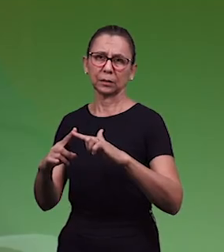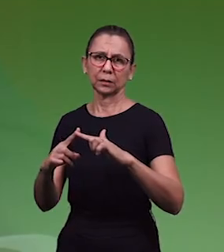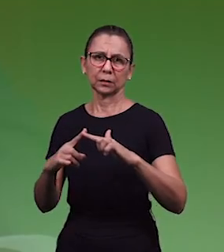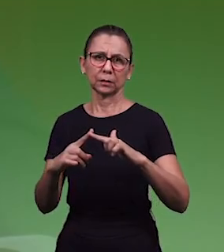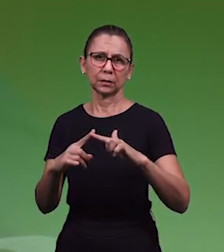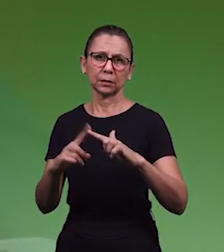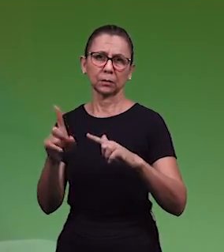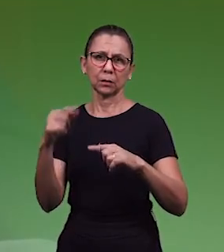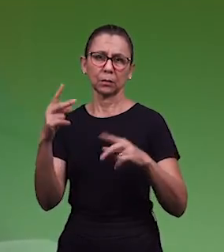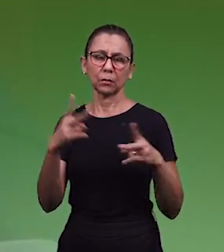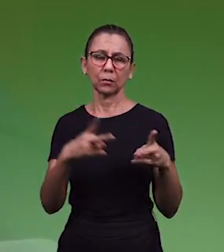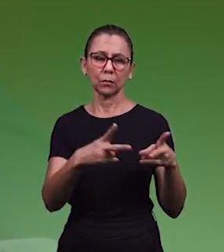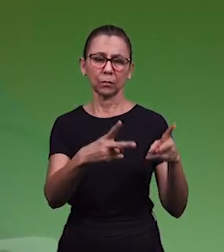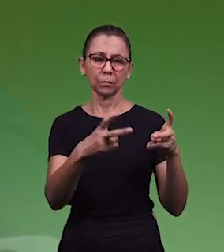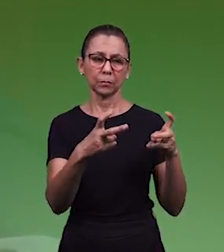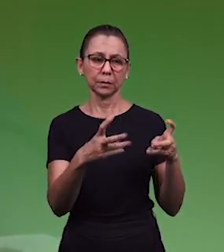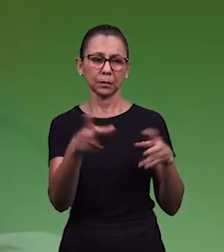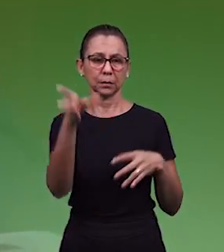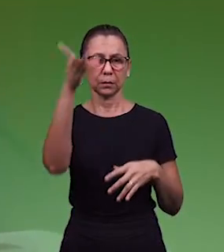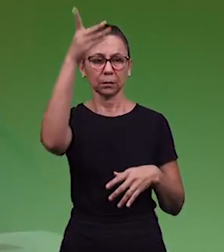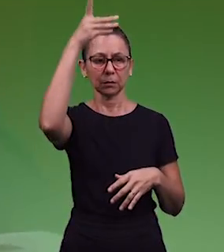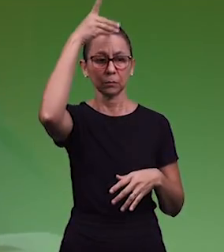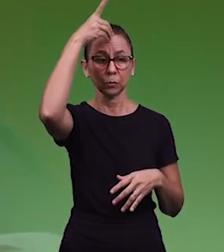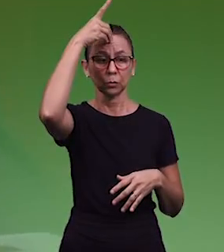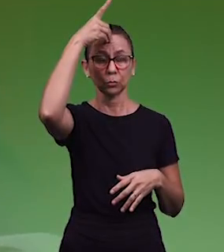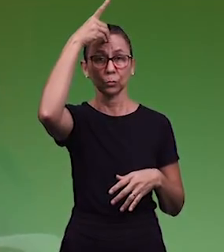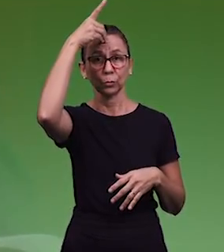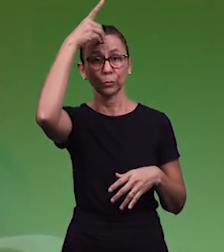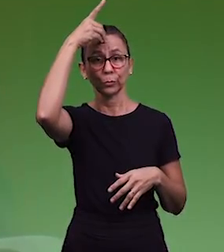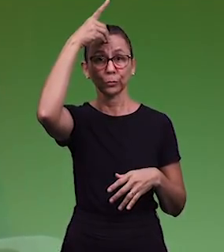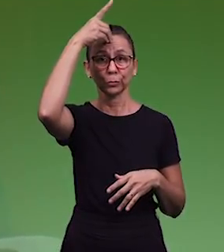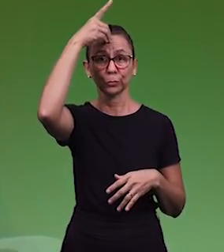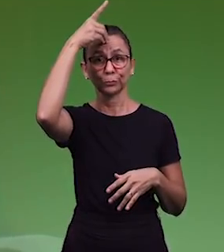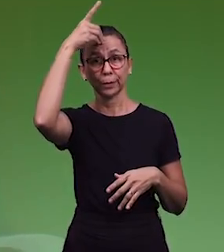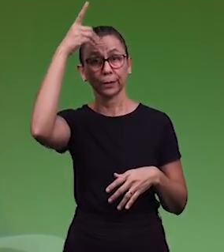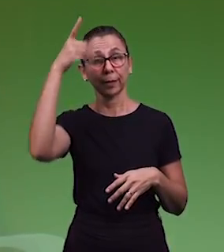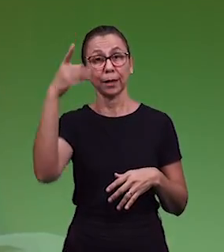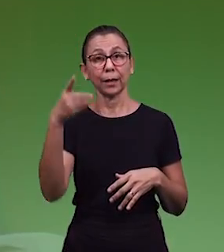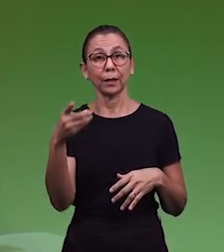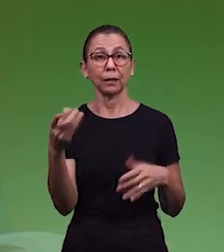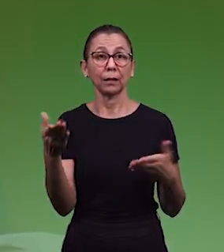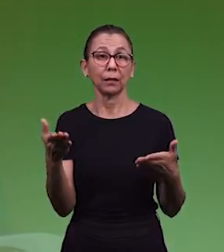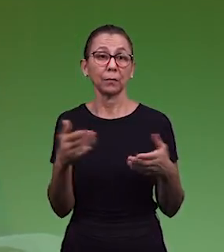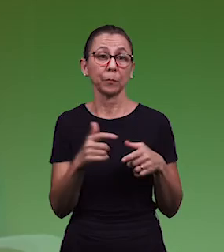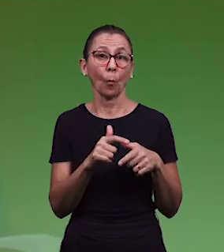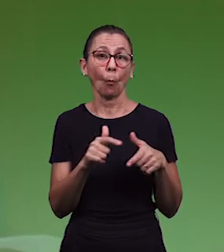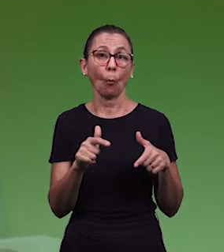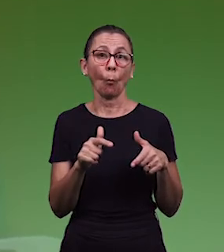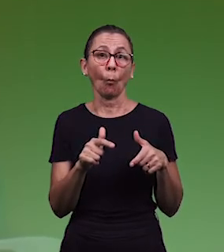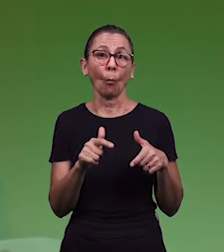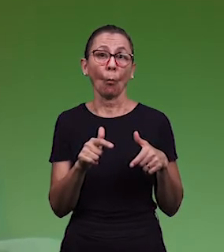se observa que existem dons ainda muito vazios.